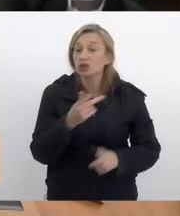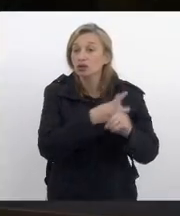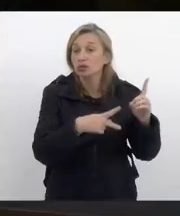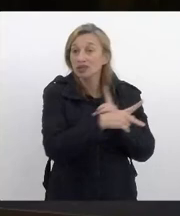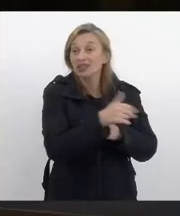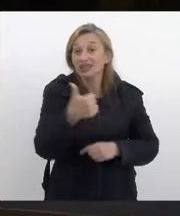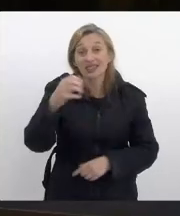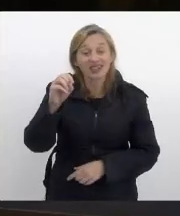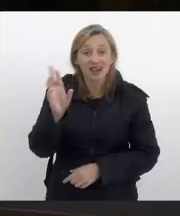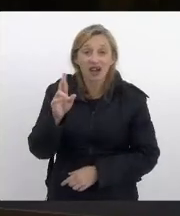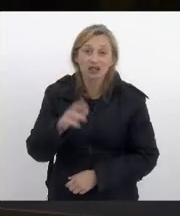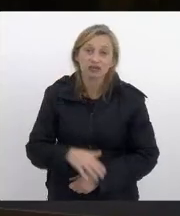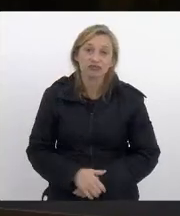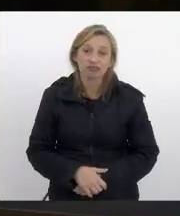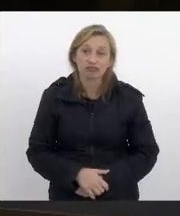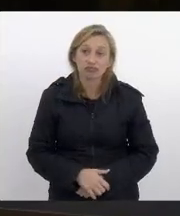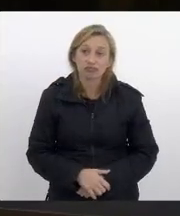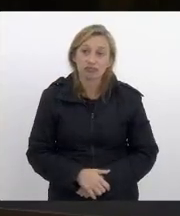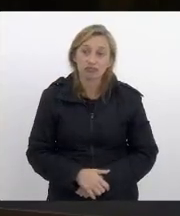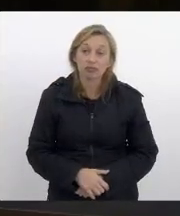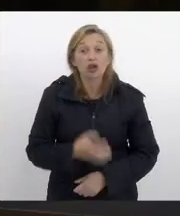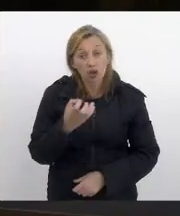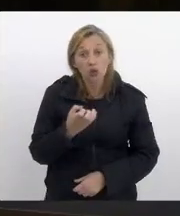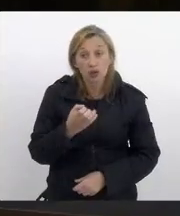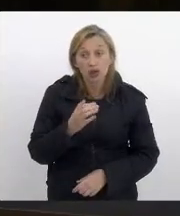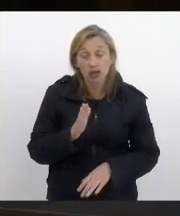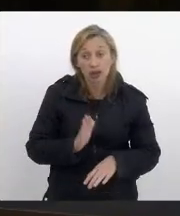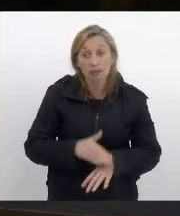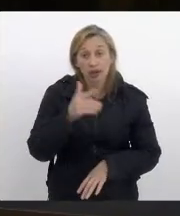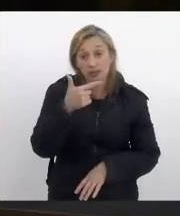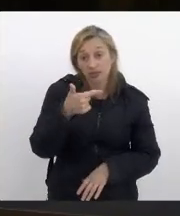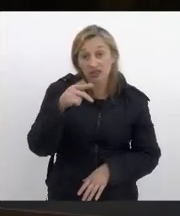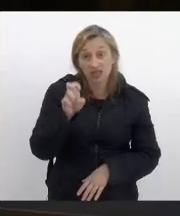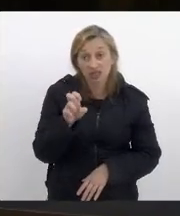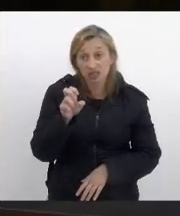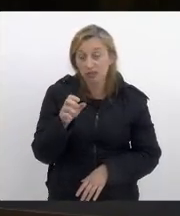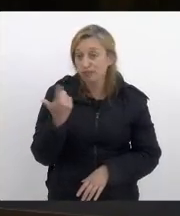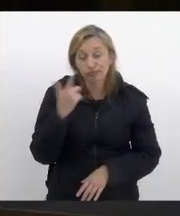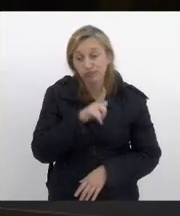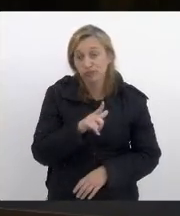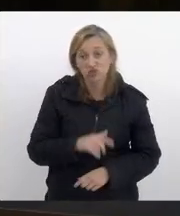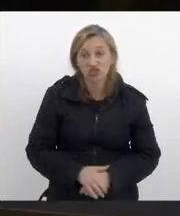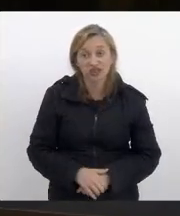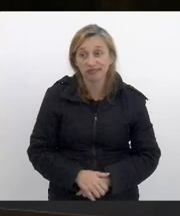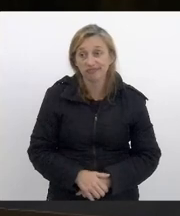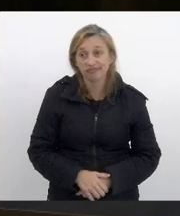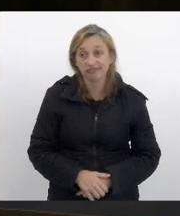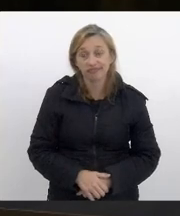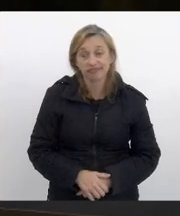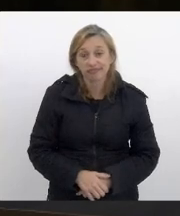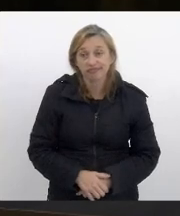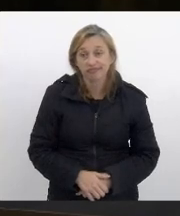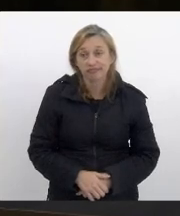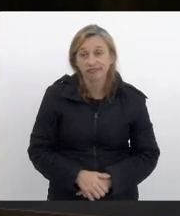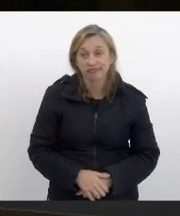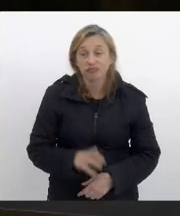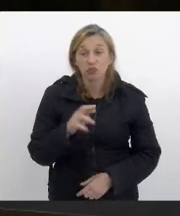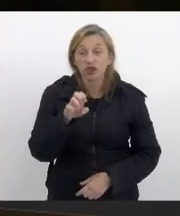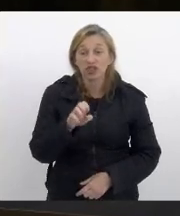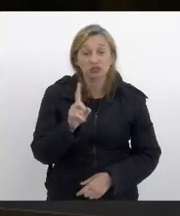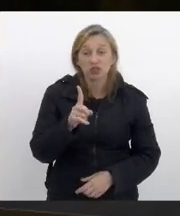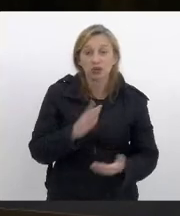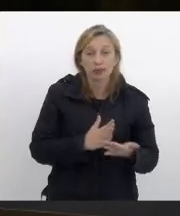R$10. Eu queria aumentar para 25, não consegui. O regime não